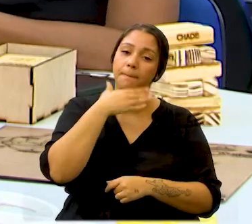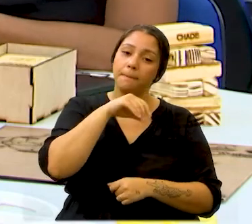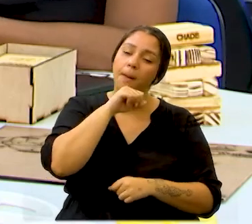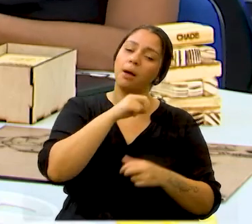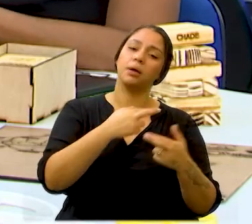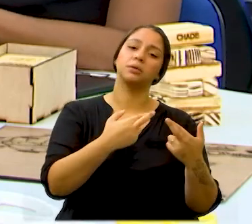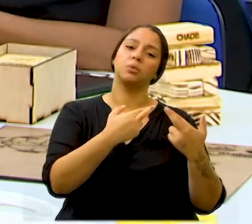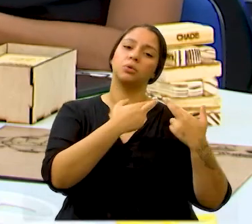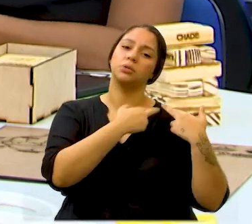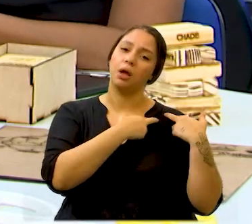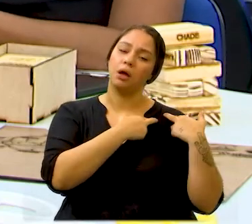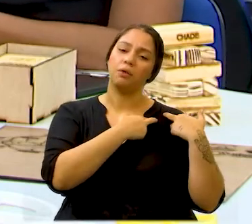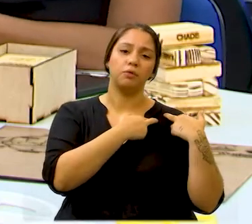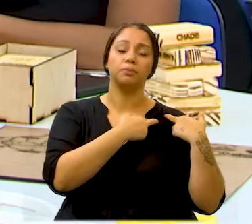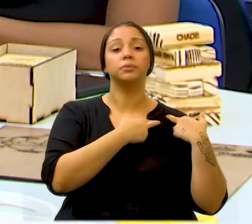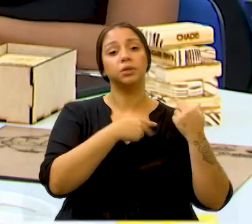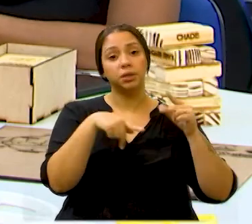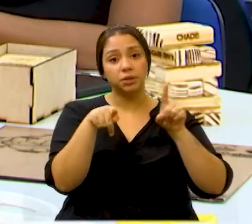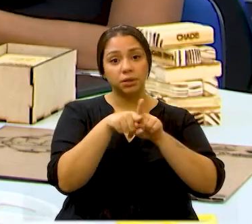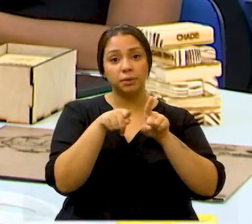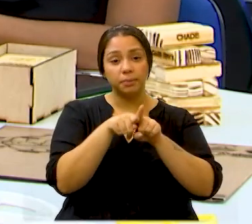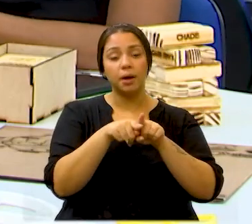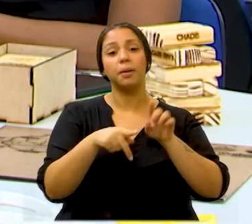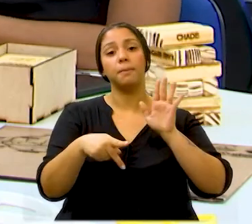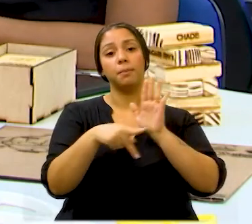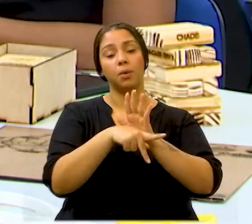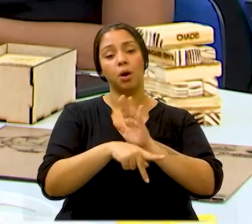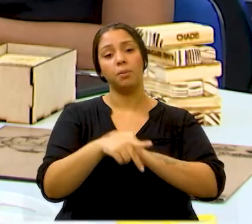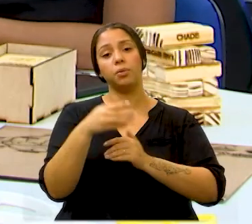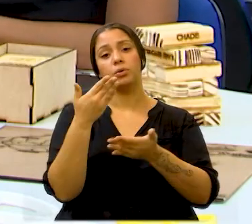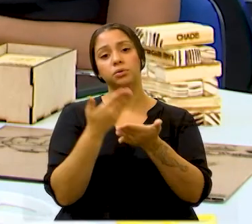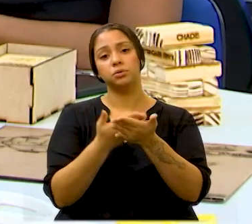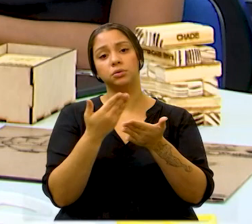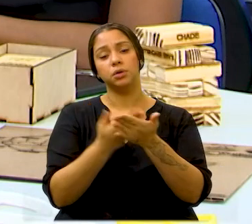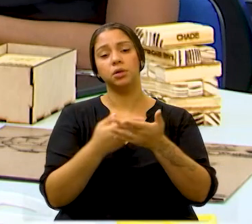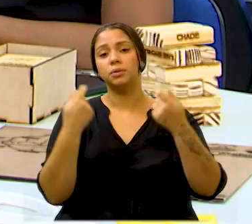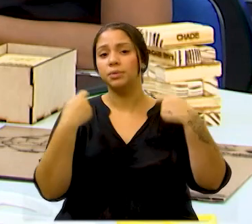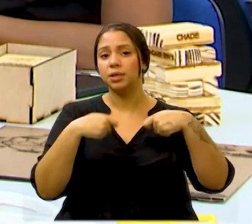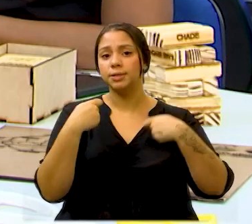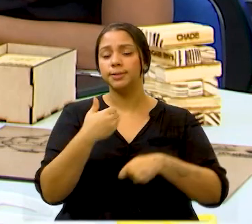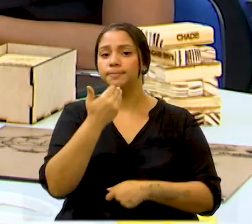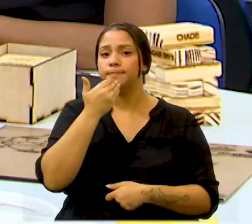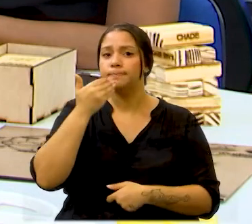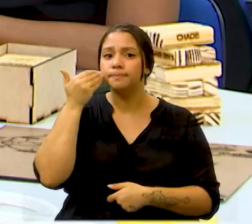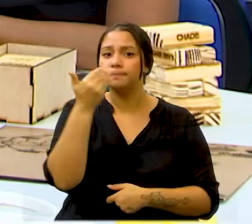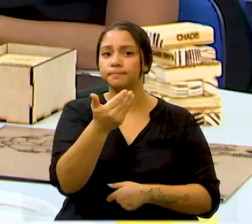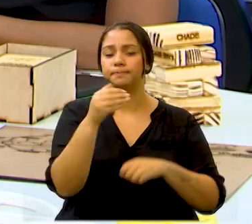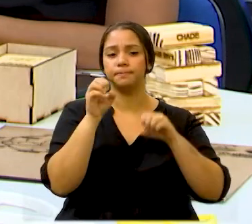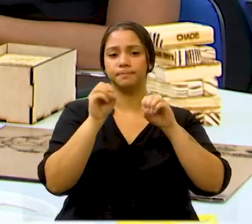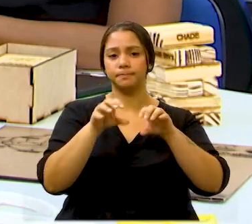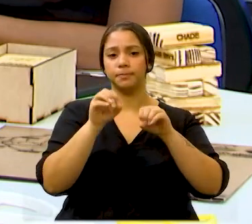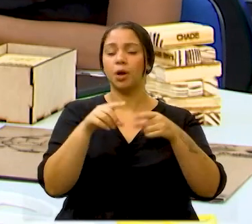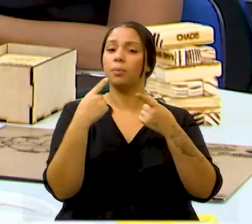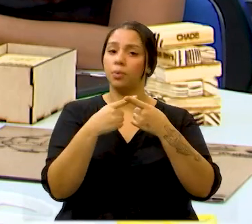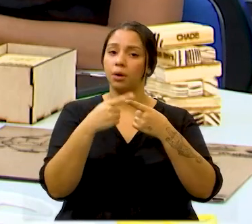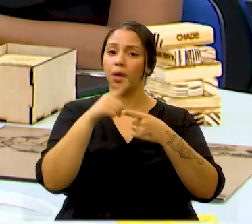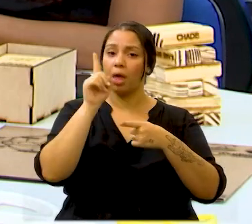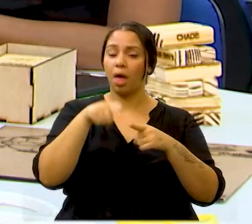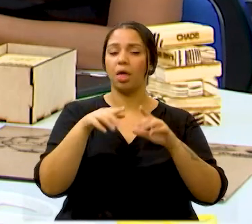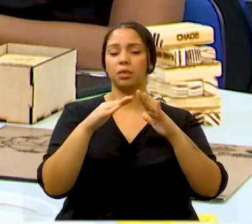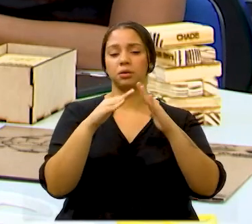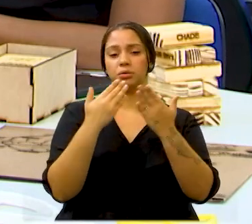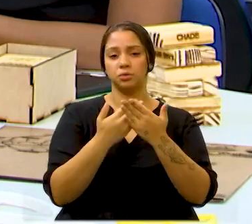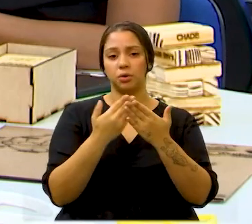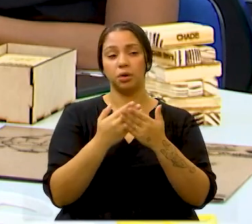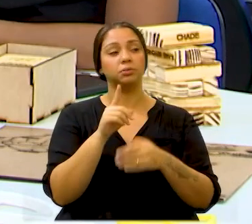pais, os responsáveis, as mães e os próprios estudantes devem reivindicar esse ensino. Porque é o ensino da nossa